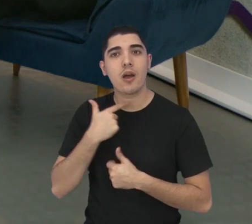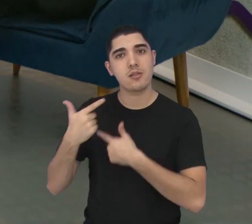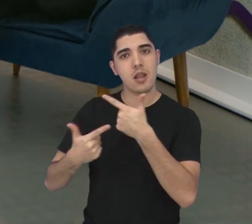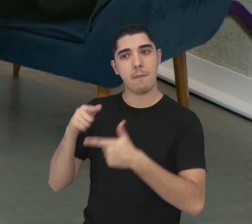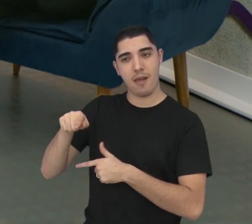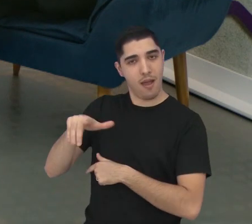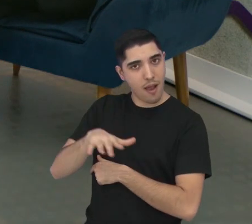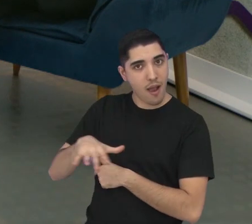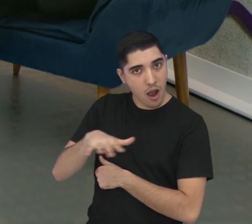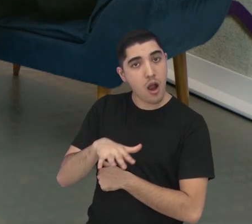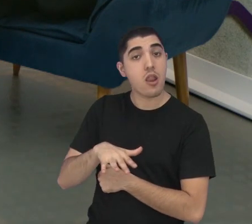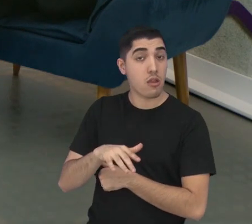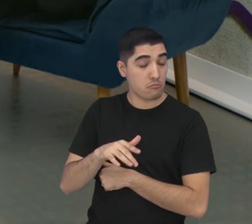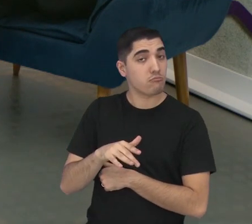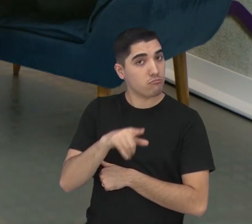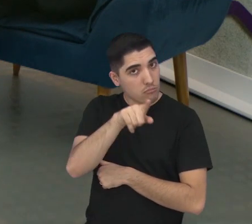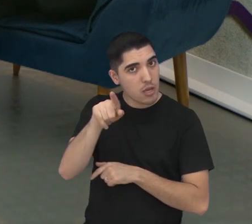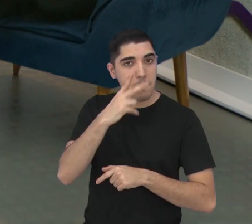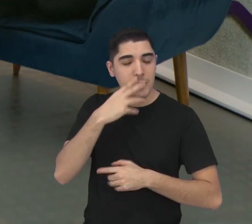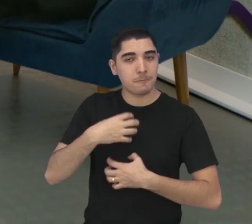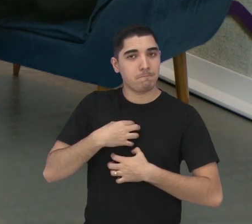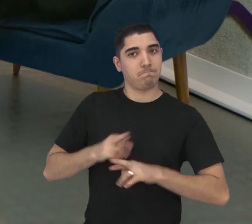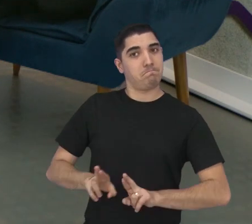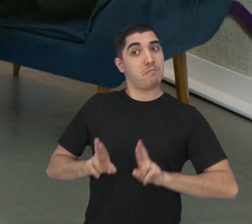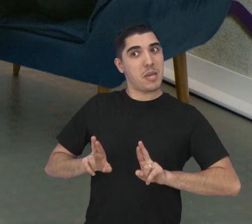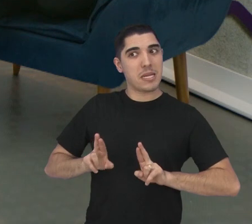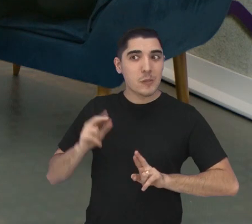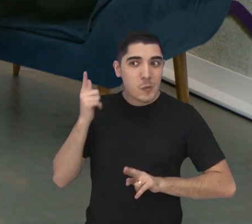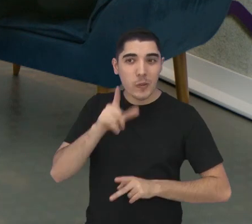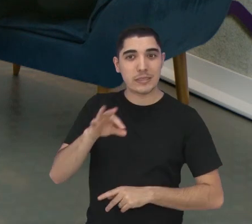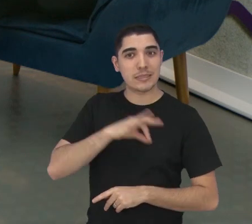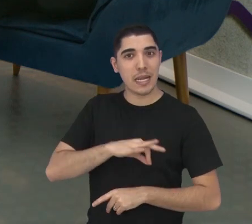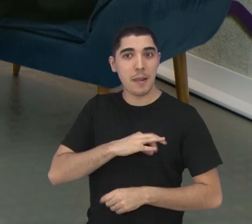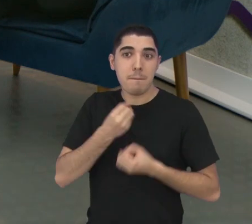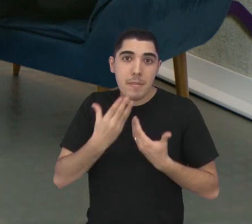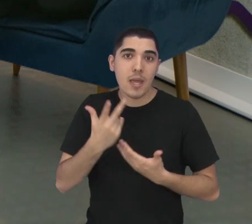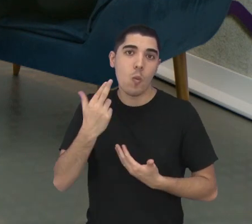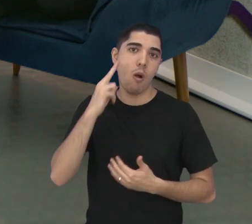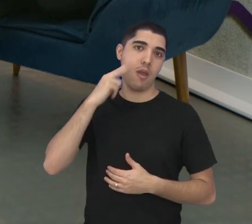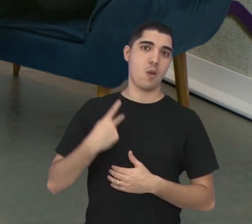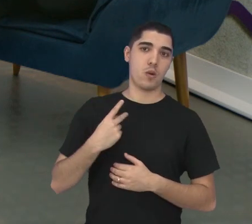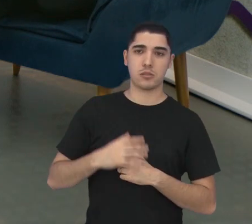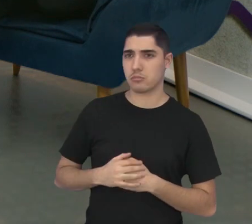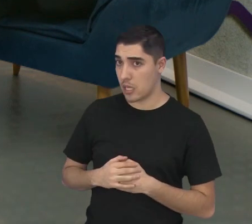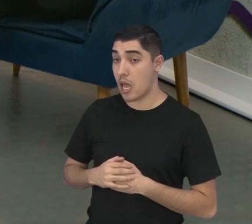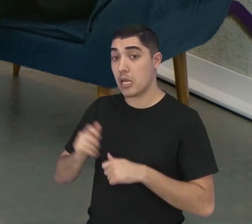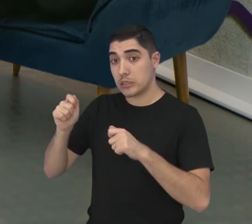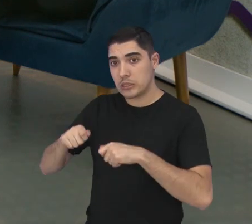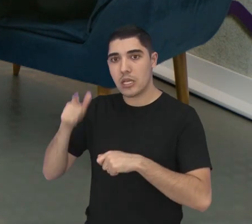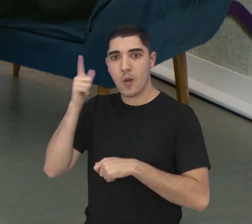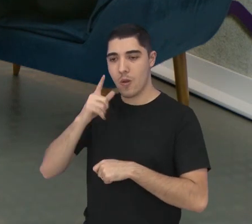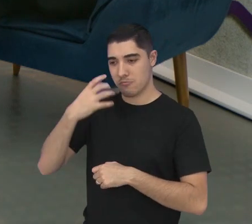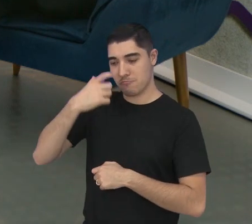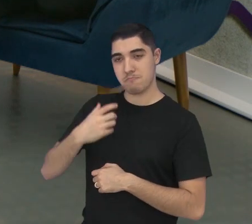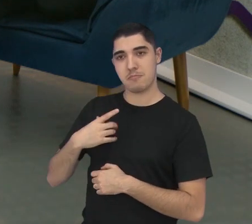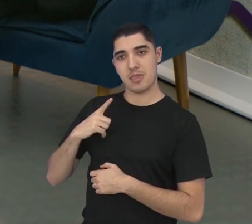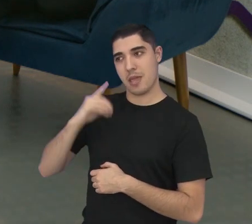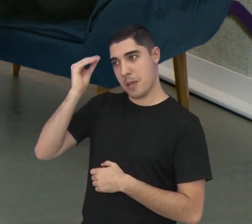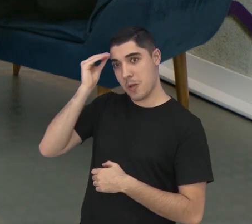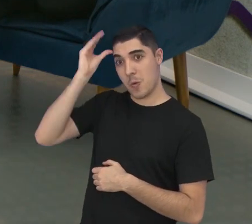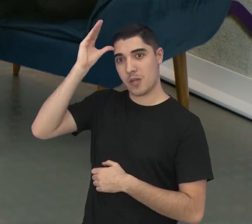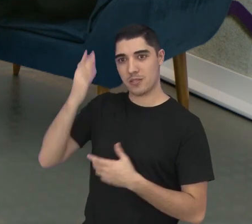tem essa vontade de atuar, né, nessa área. Você consegue ter uma... Não é só se dar, né? Não é só se dar, você